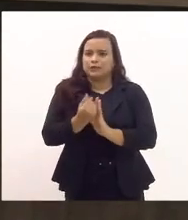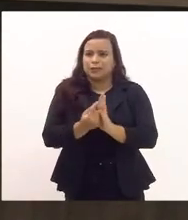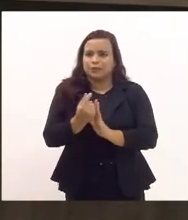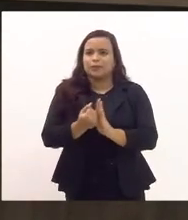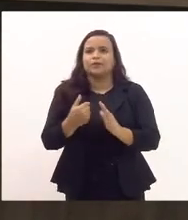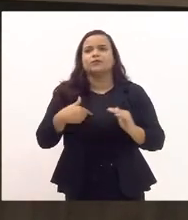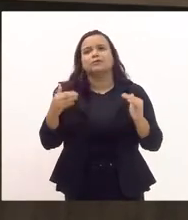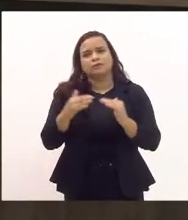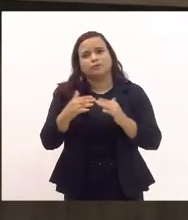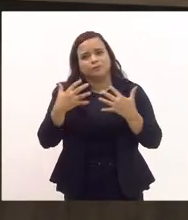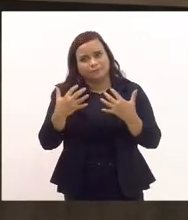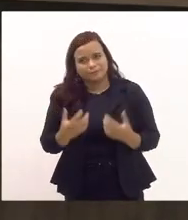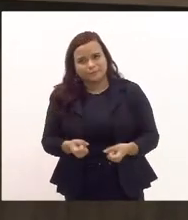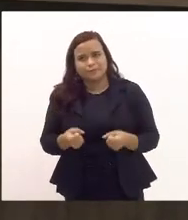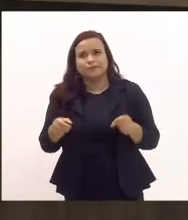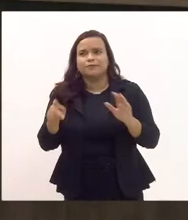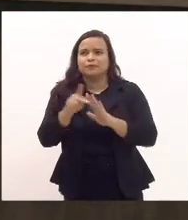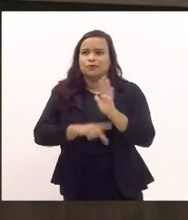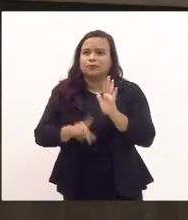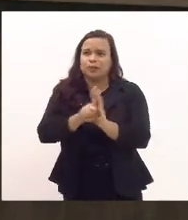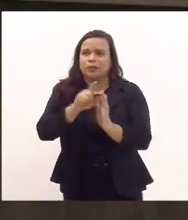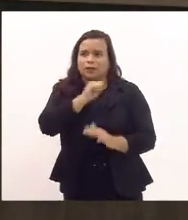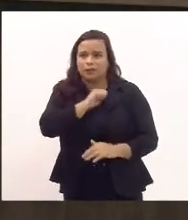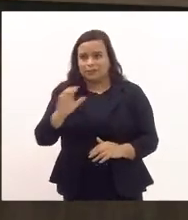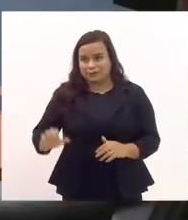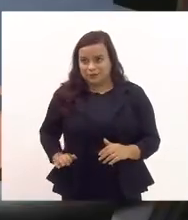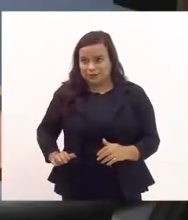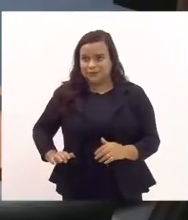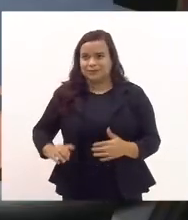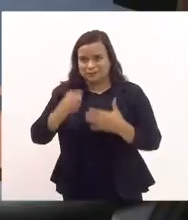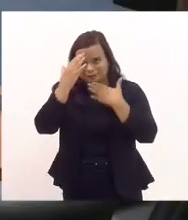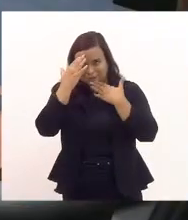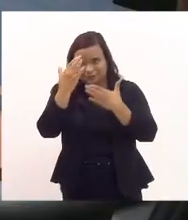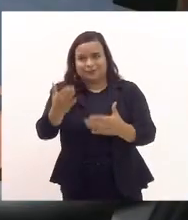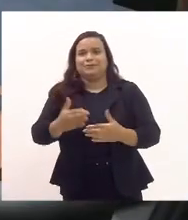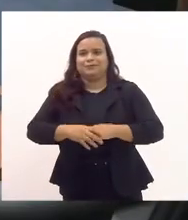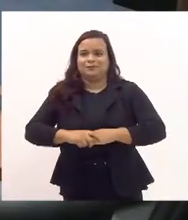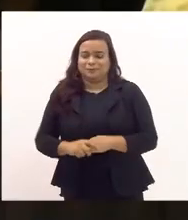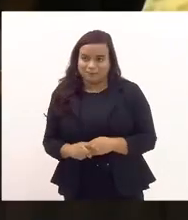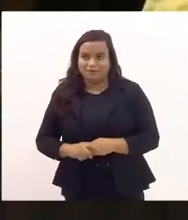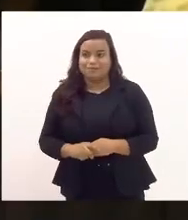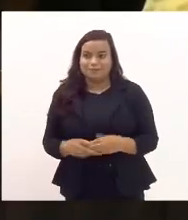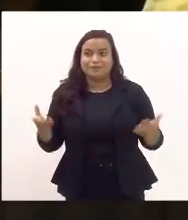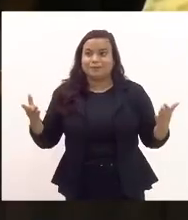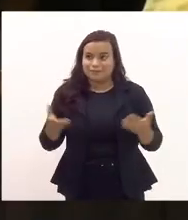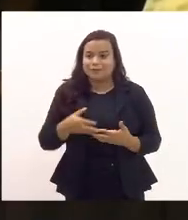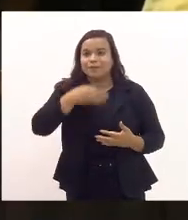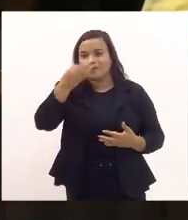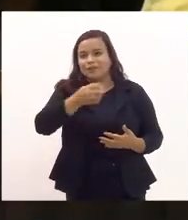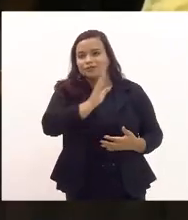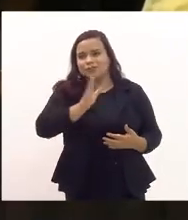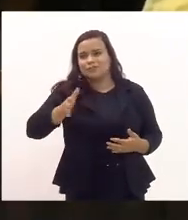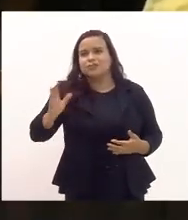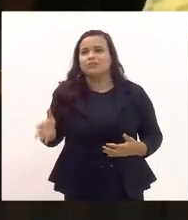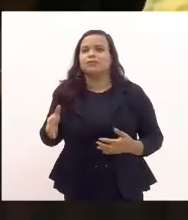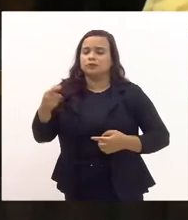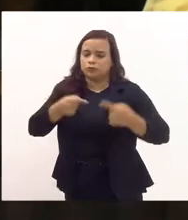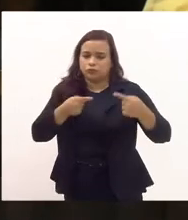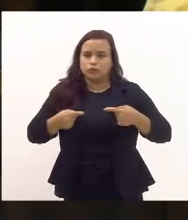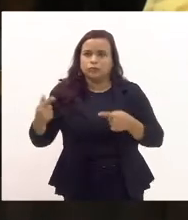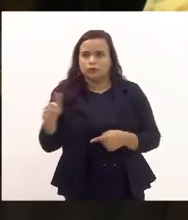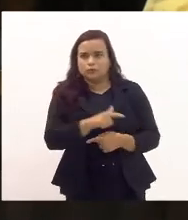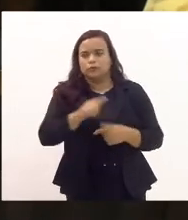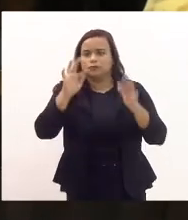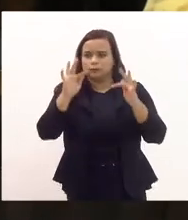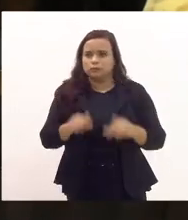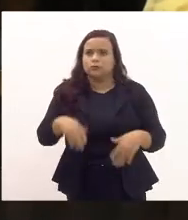sou favorável ao projeto de lei do deputado André Ceciliano agradeço e agora sim com os pareceres emitidos em discussão na Avenida que era